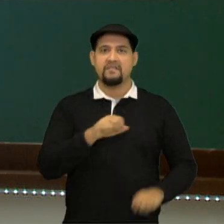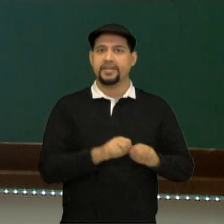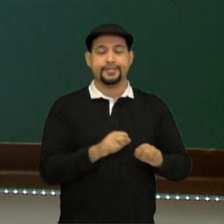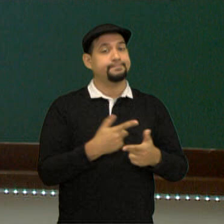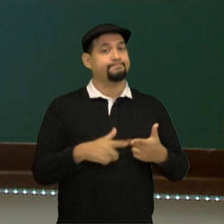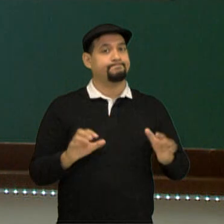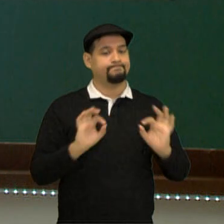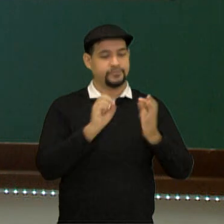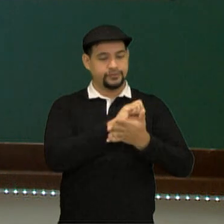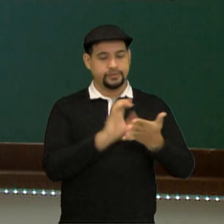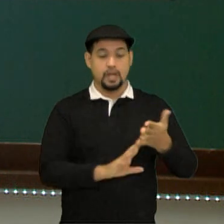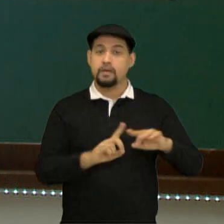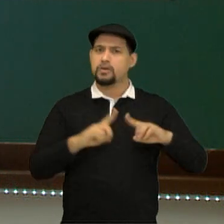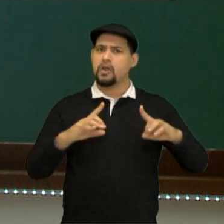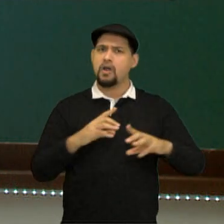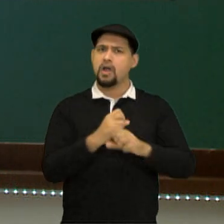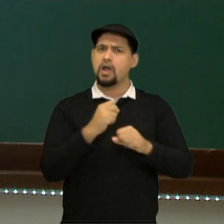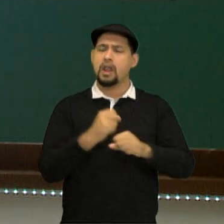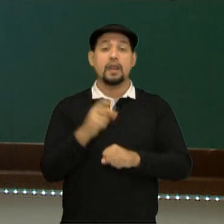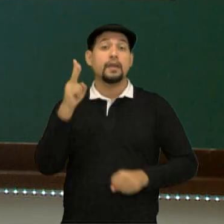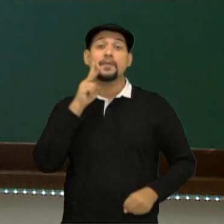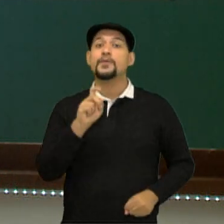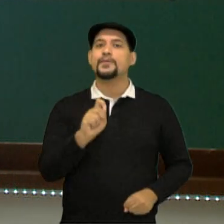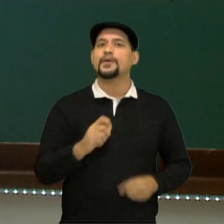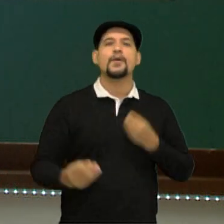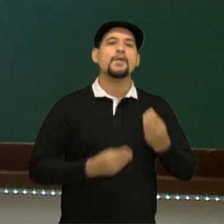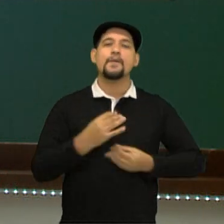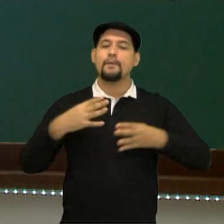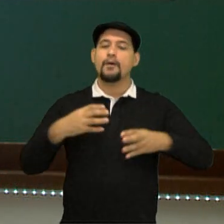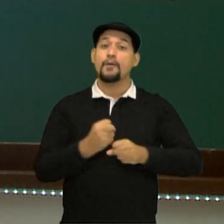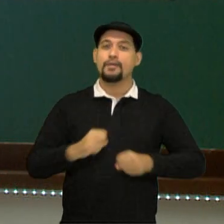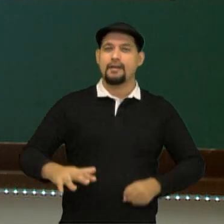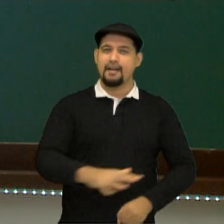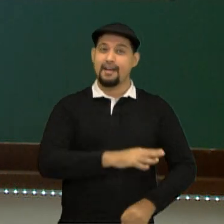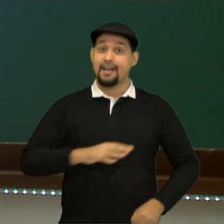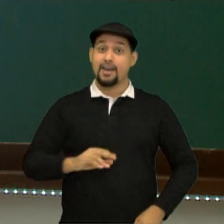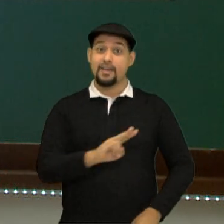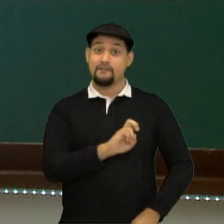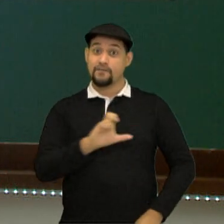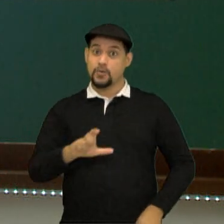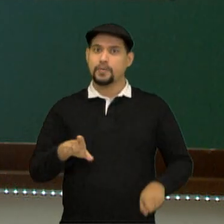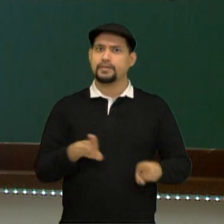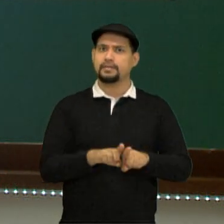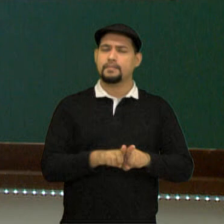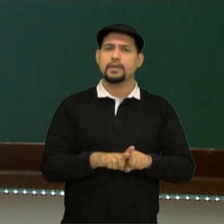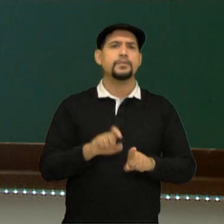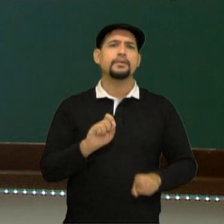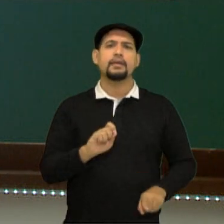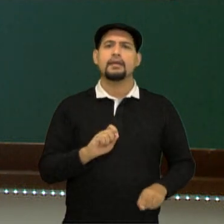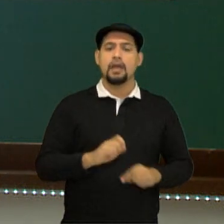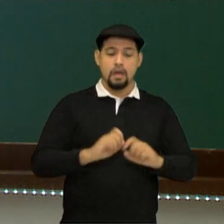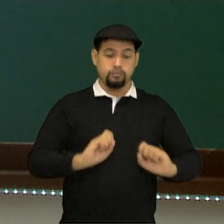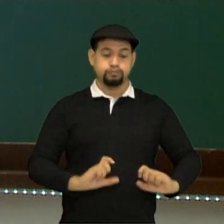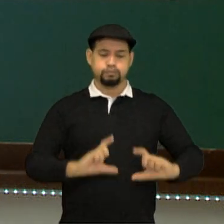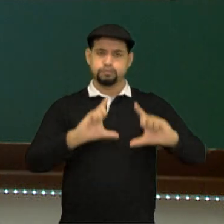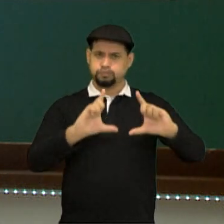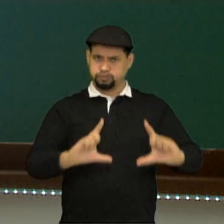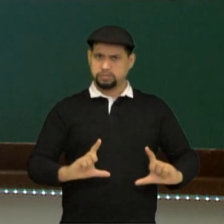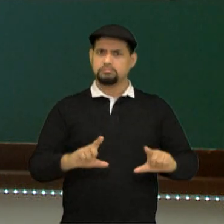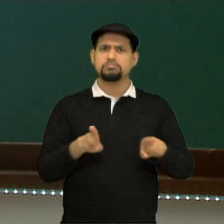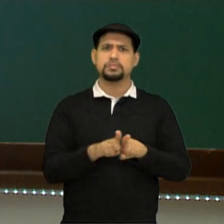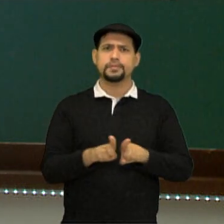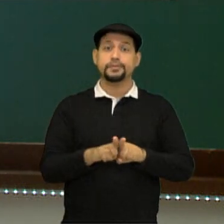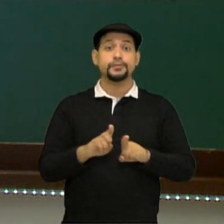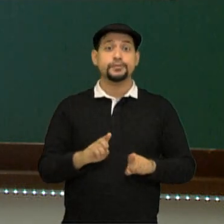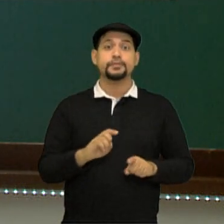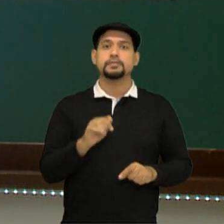problema. Vamos relembrar como é que calcula a área, volume e a capacidade desse sólido, mais especificamente